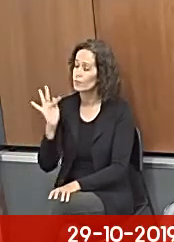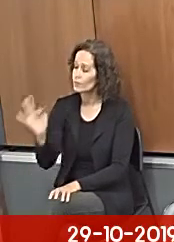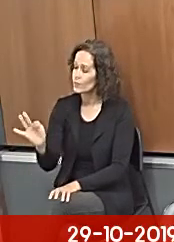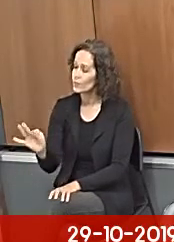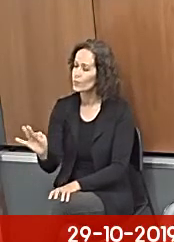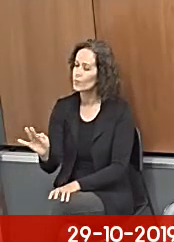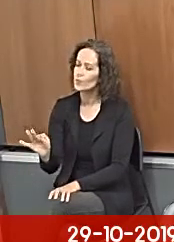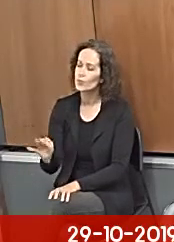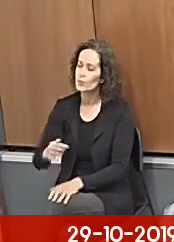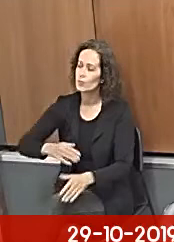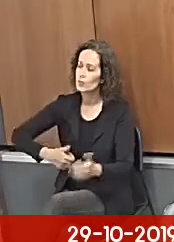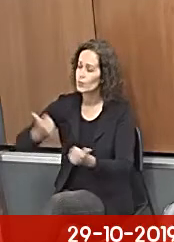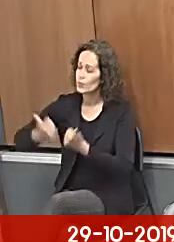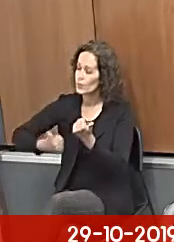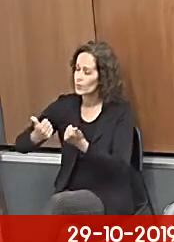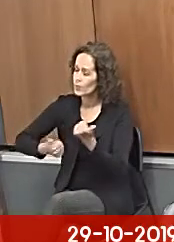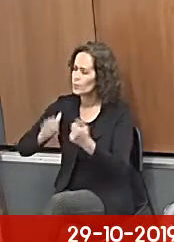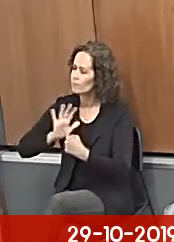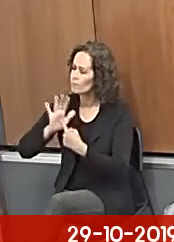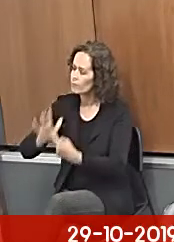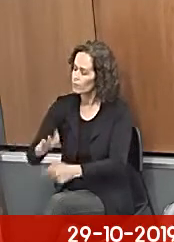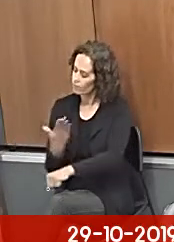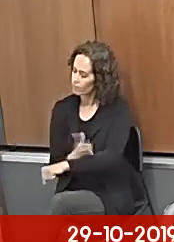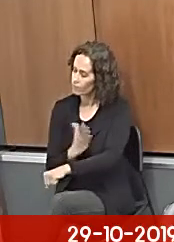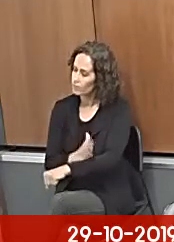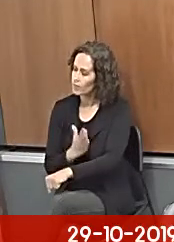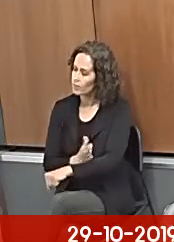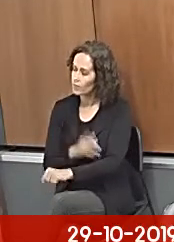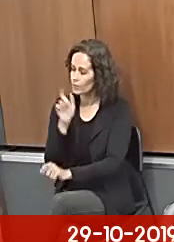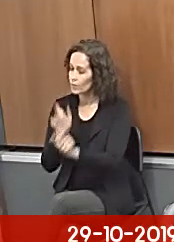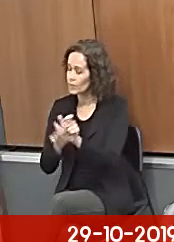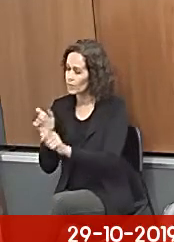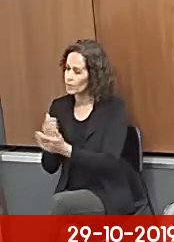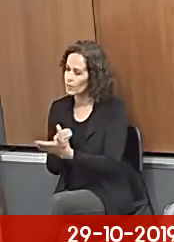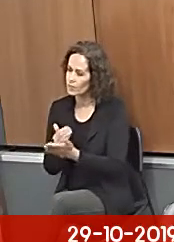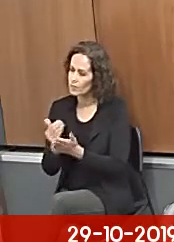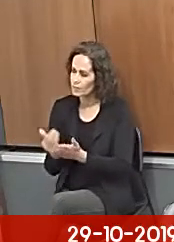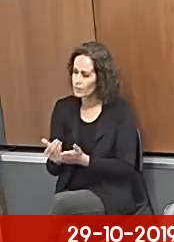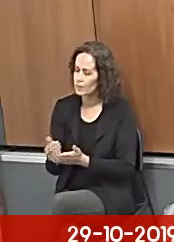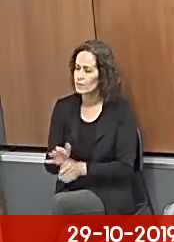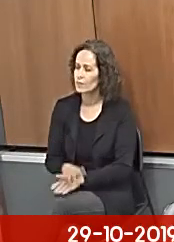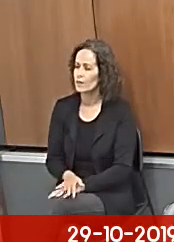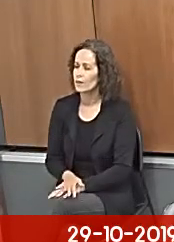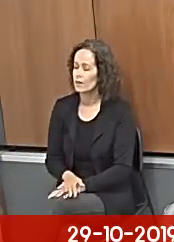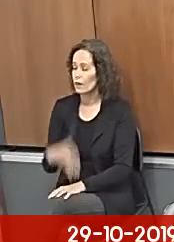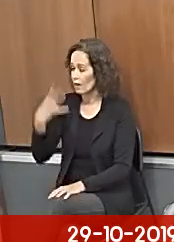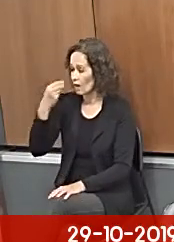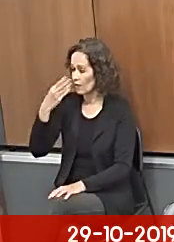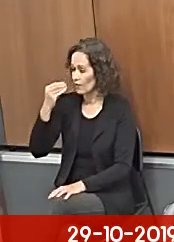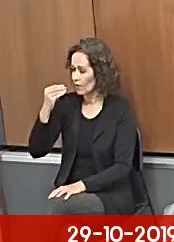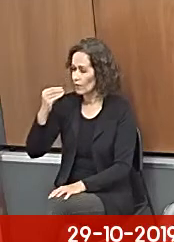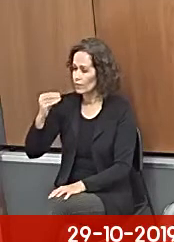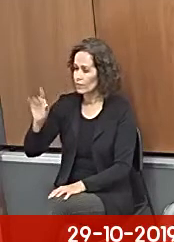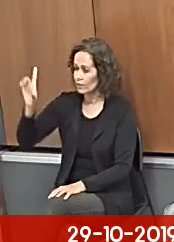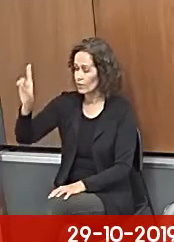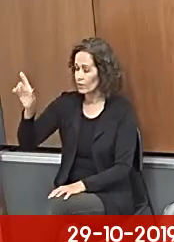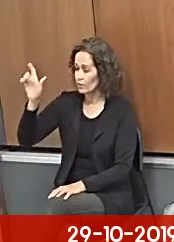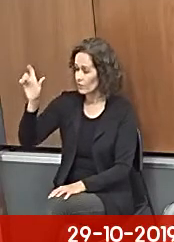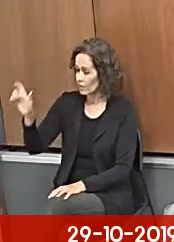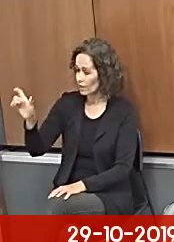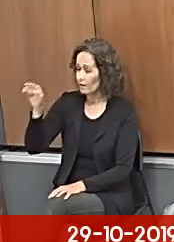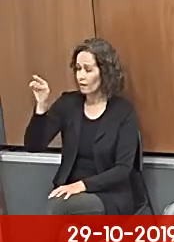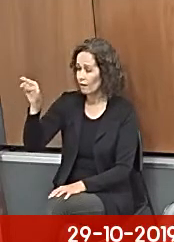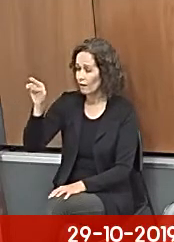Né? Mostrando o treinamento de pessoas iniciantes, exceto na foto da direita, da Angola. A Angola é a